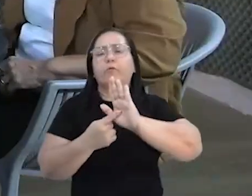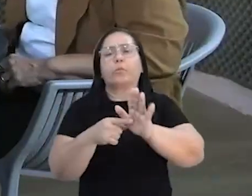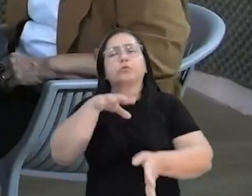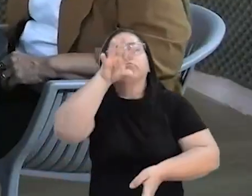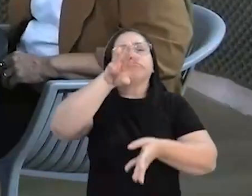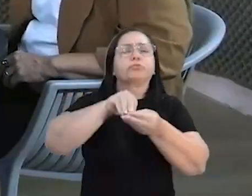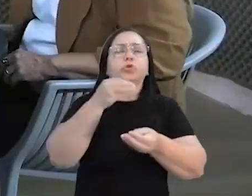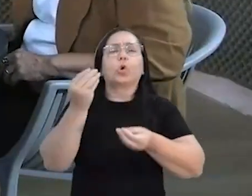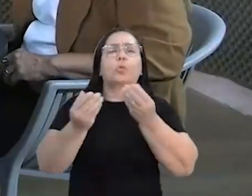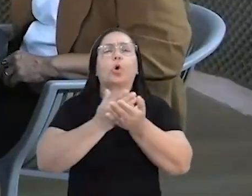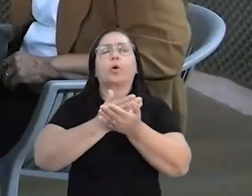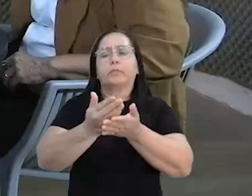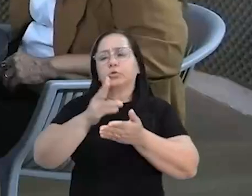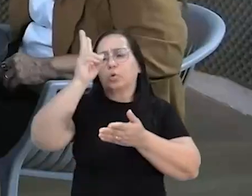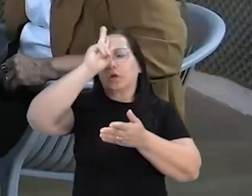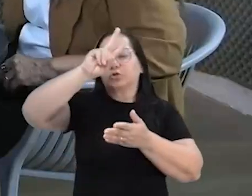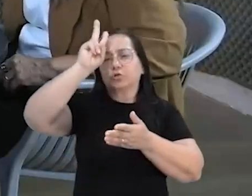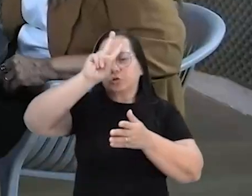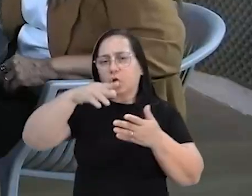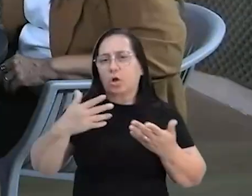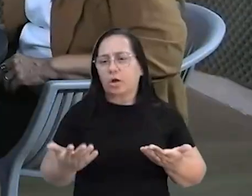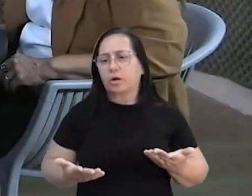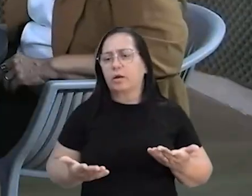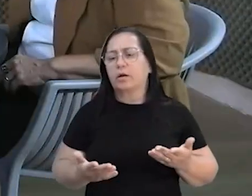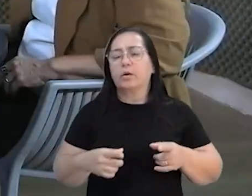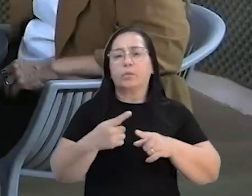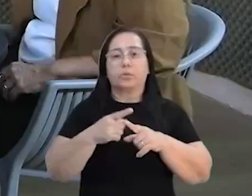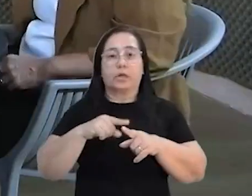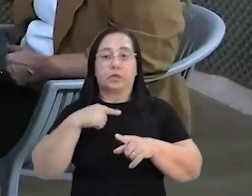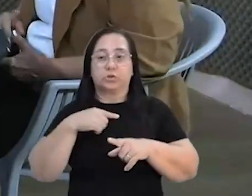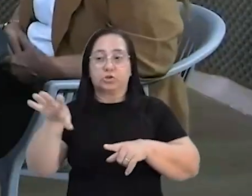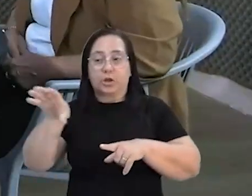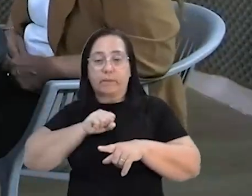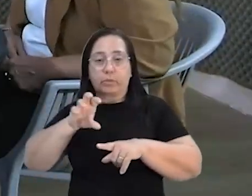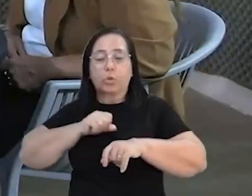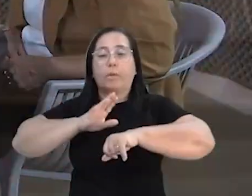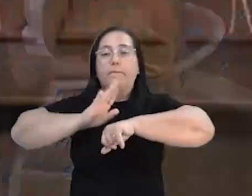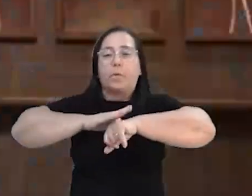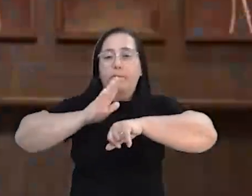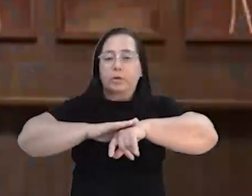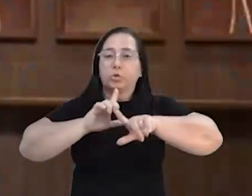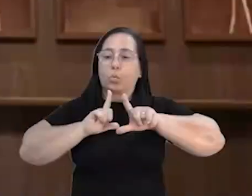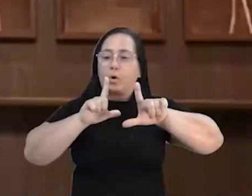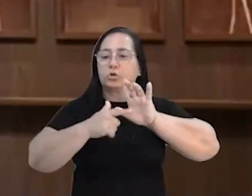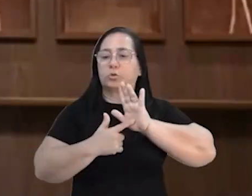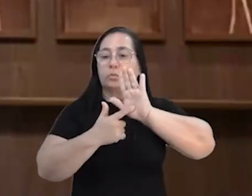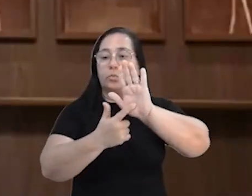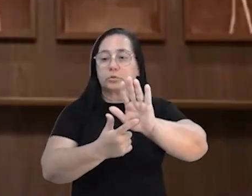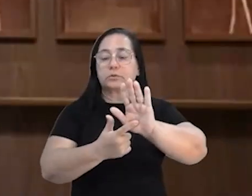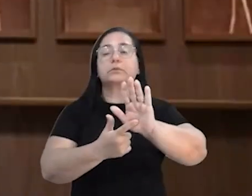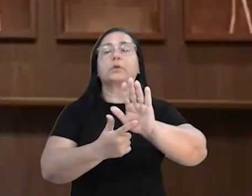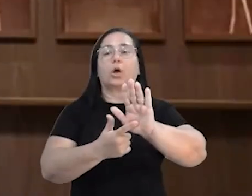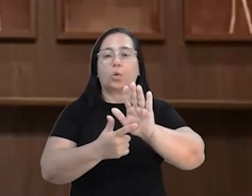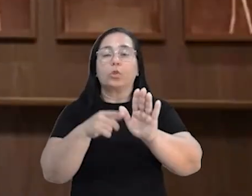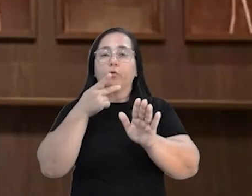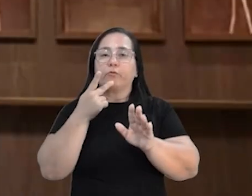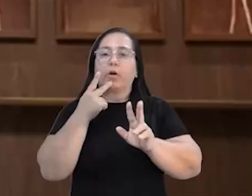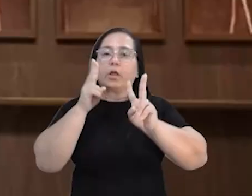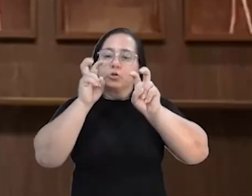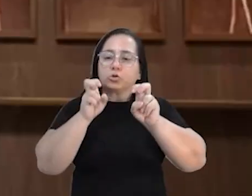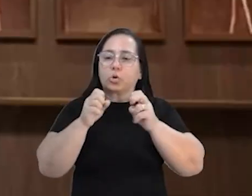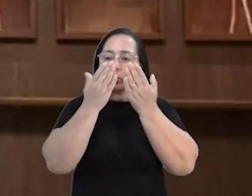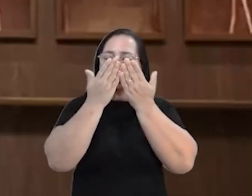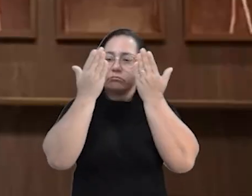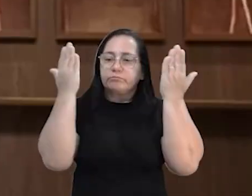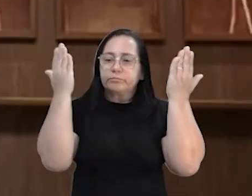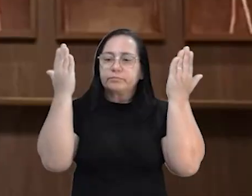de como começou essa história, que a gente captou em um momento lá, uma exposição. A gente vai falar muito aqui